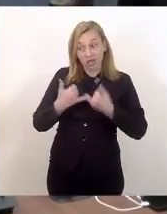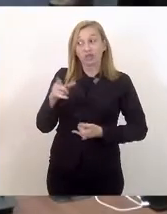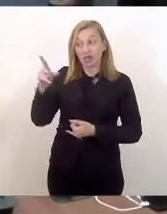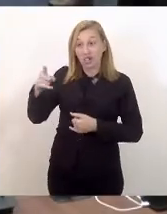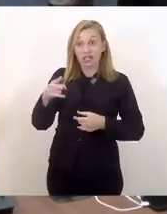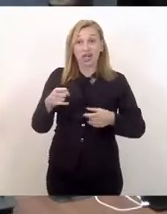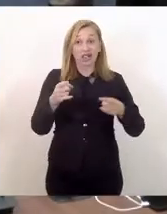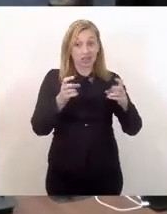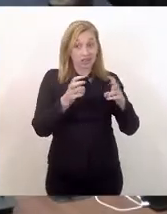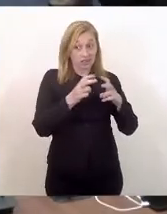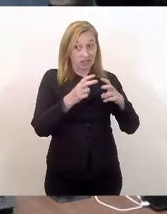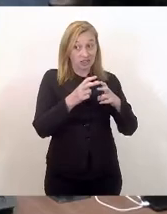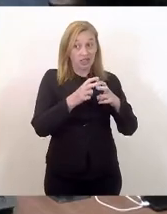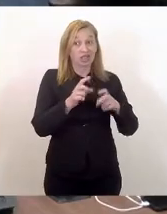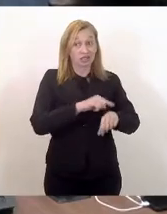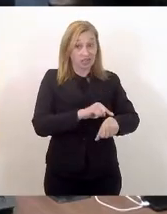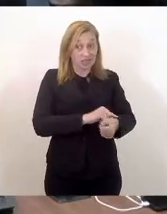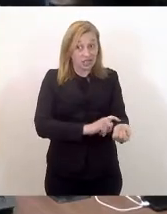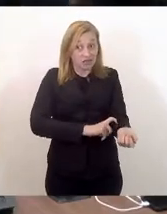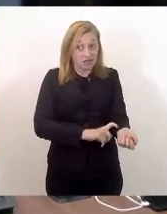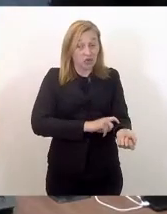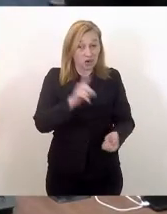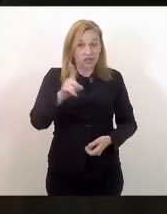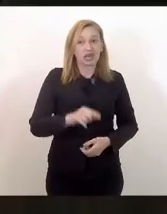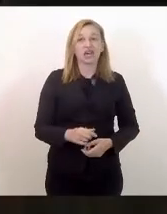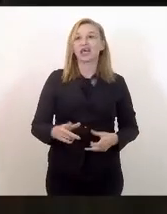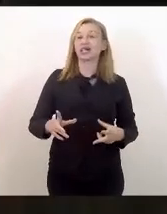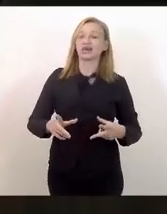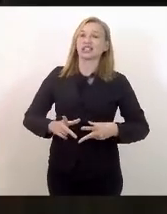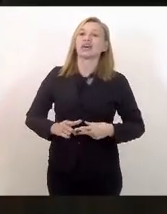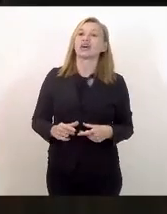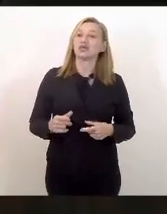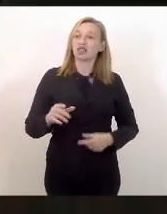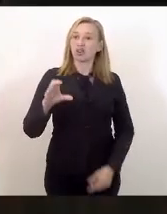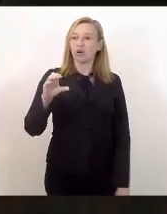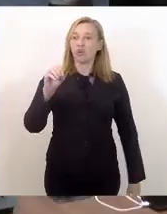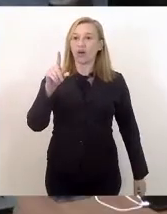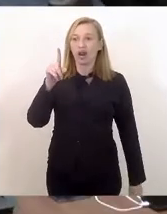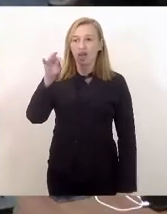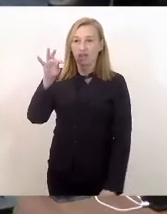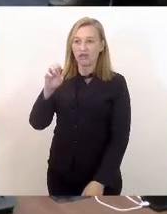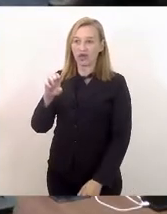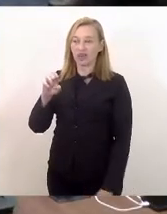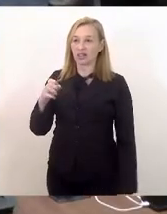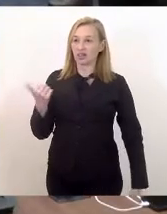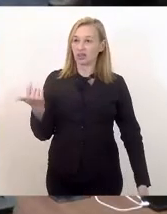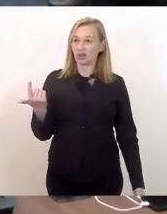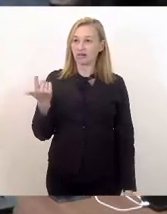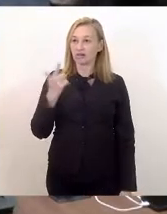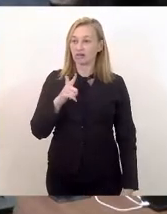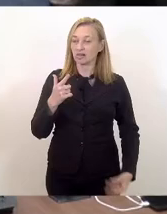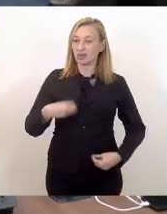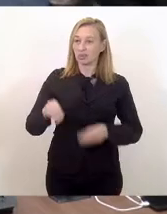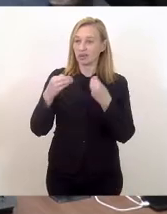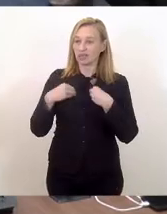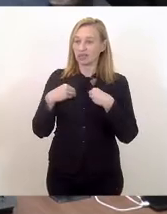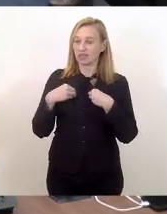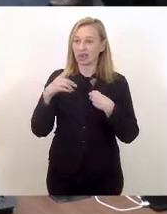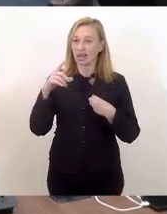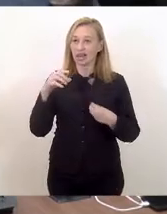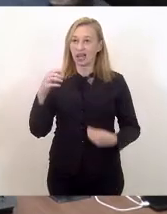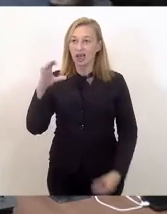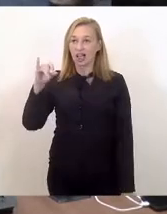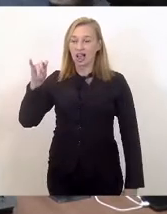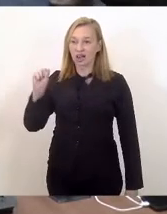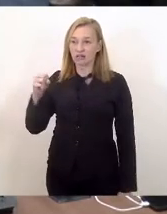Hein? É que ele é porque não... hoje ele veio com colete que ele ganhou de presente do Carlos Mim. Não, esse não. Esse é quem me presenteou, fui eu mesmo. Boa.